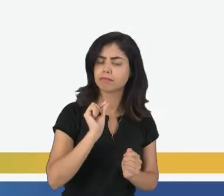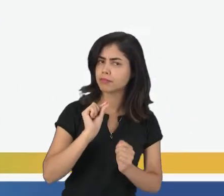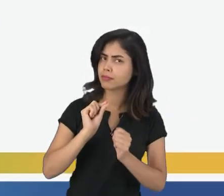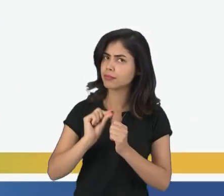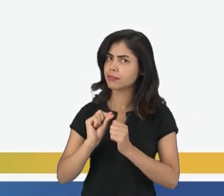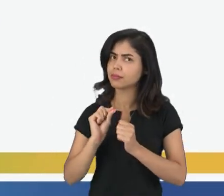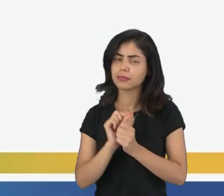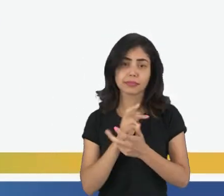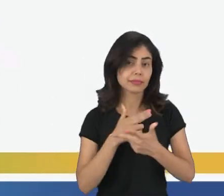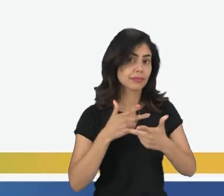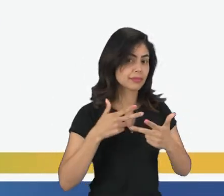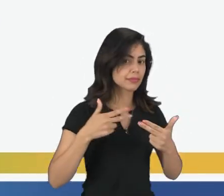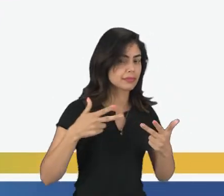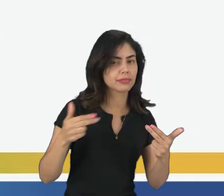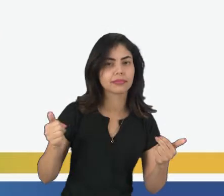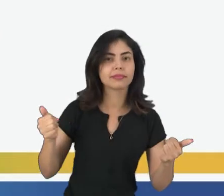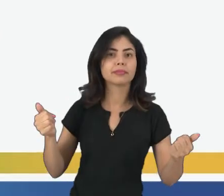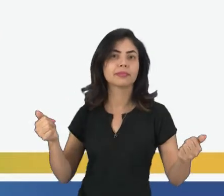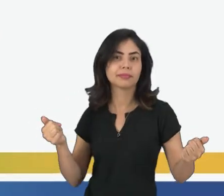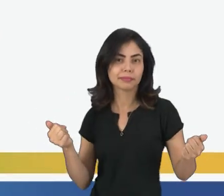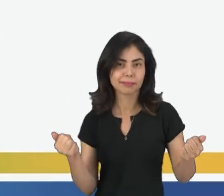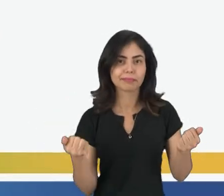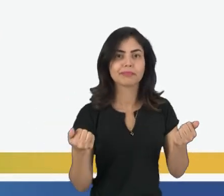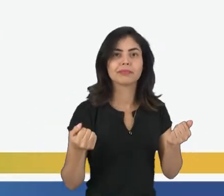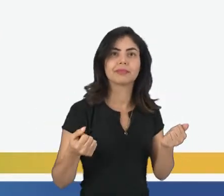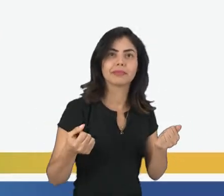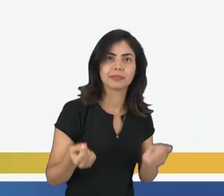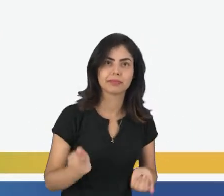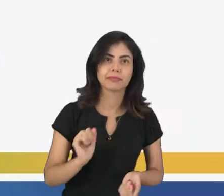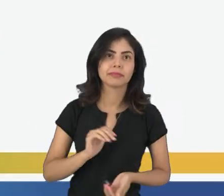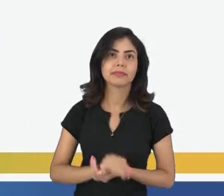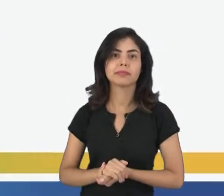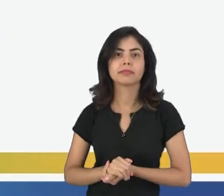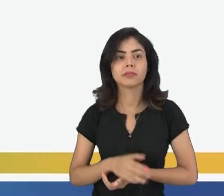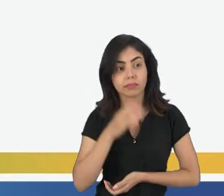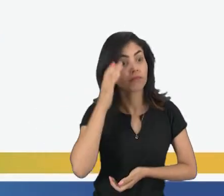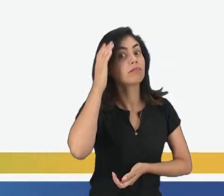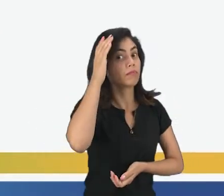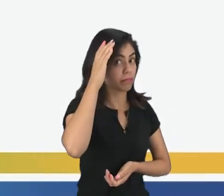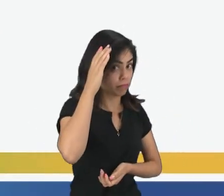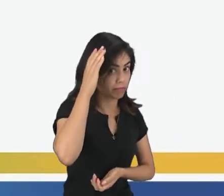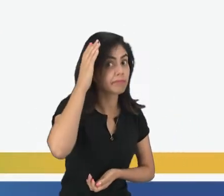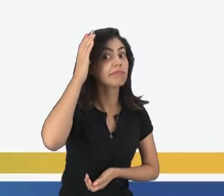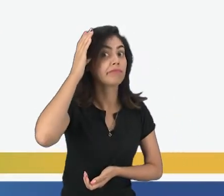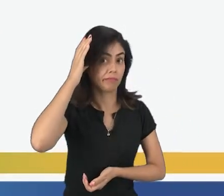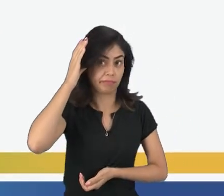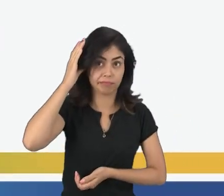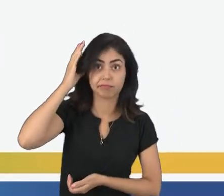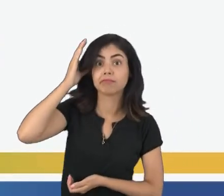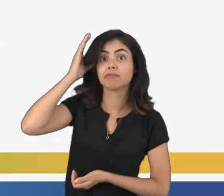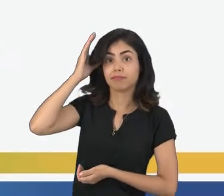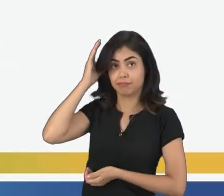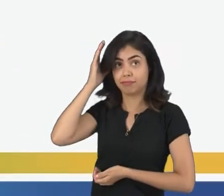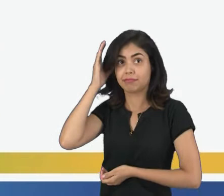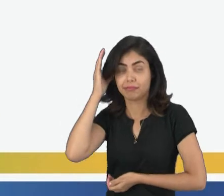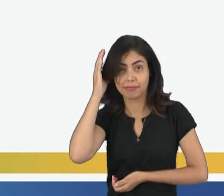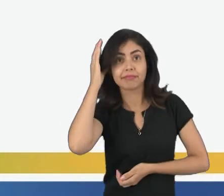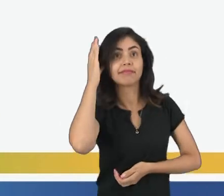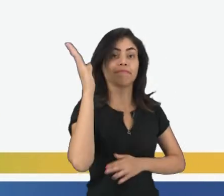fazer as coisas com mais consciência,